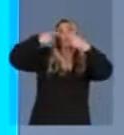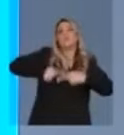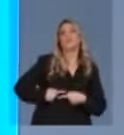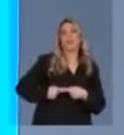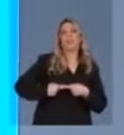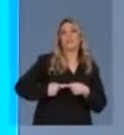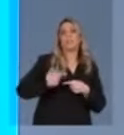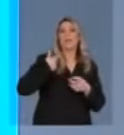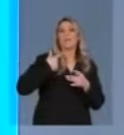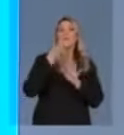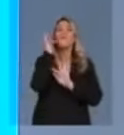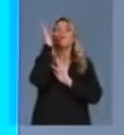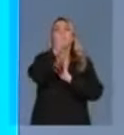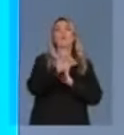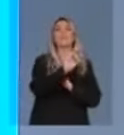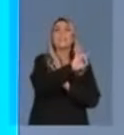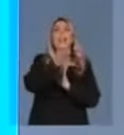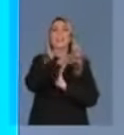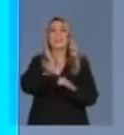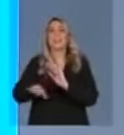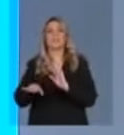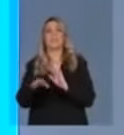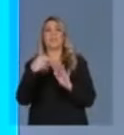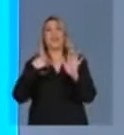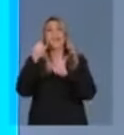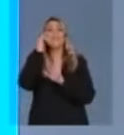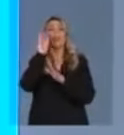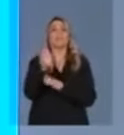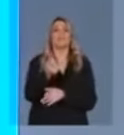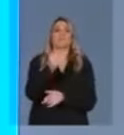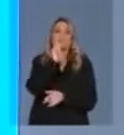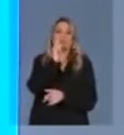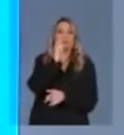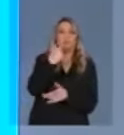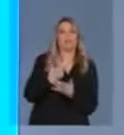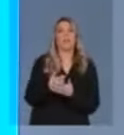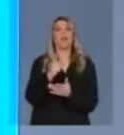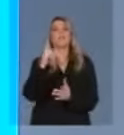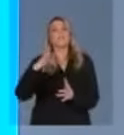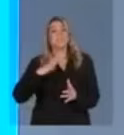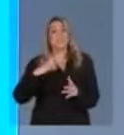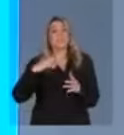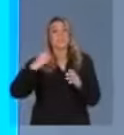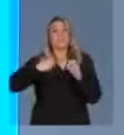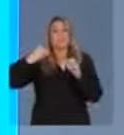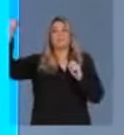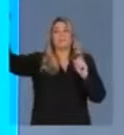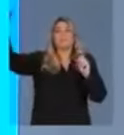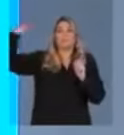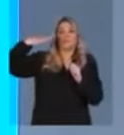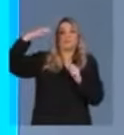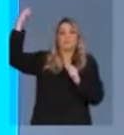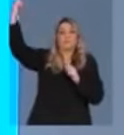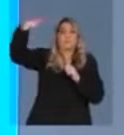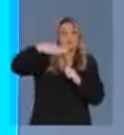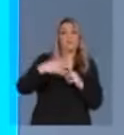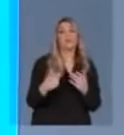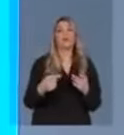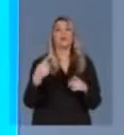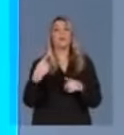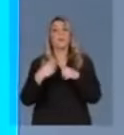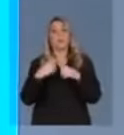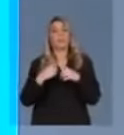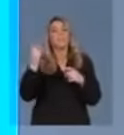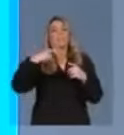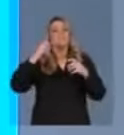cada menino da nossa cidade com o tráfico de drogas é também uma cidade mais bem iluminada porque todos os estudos mostram que quanto